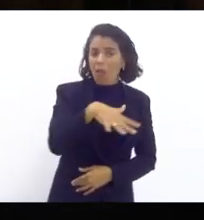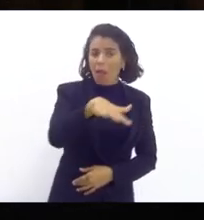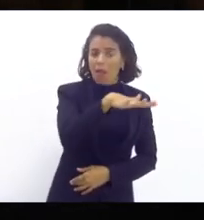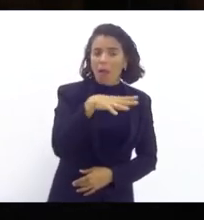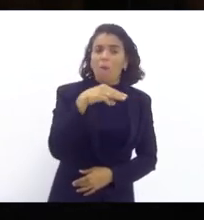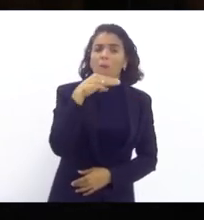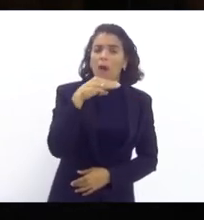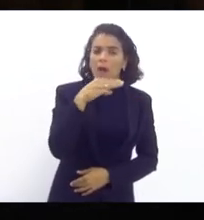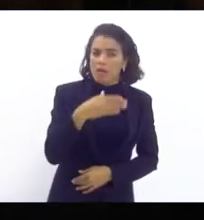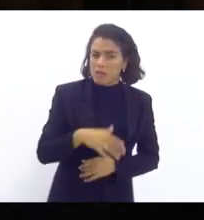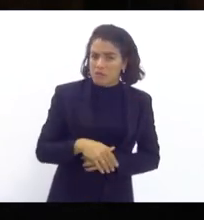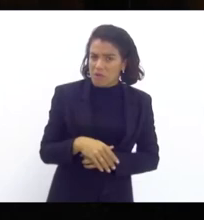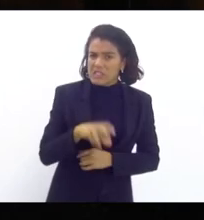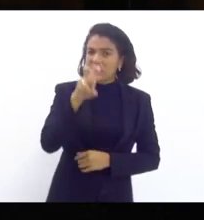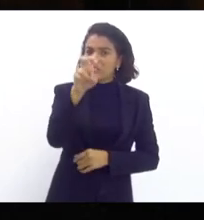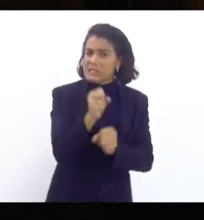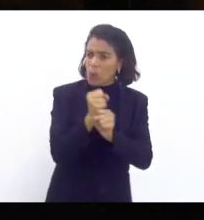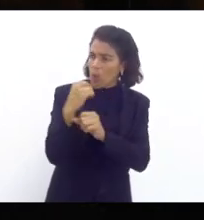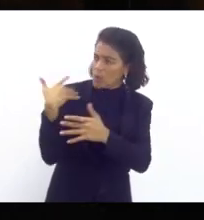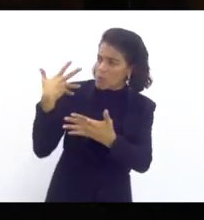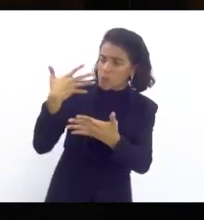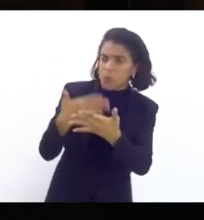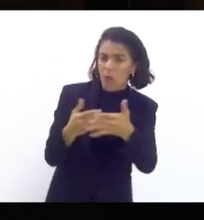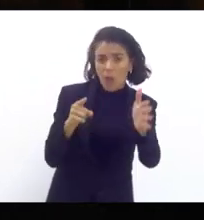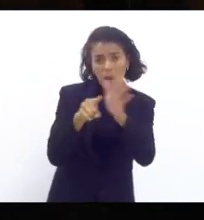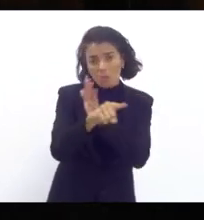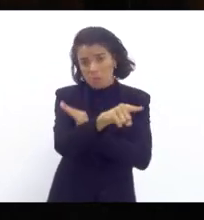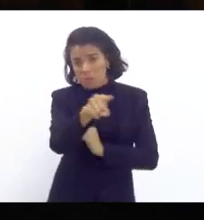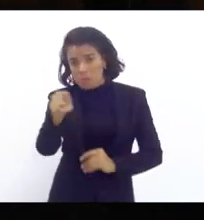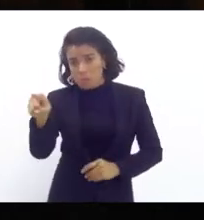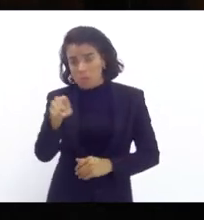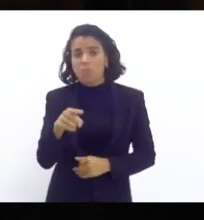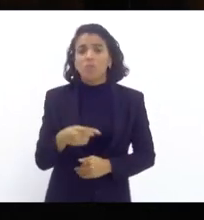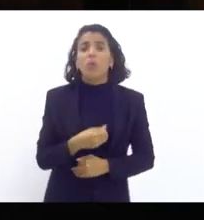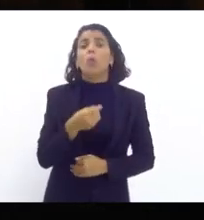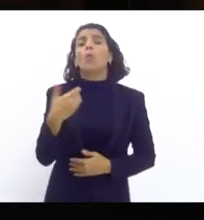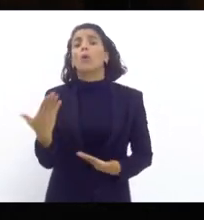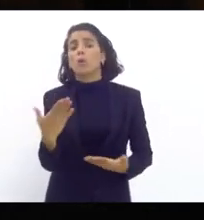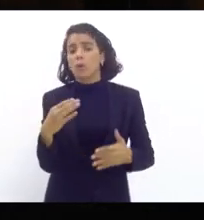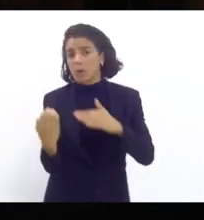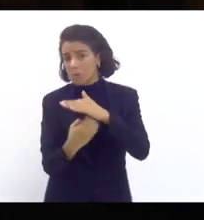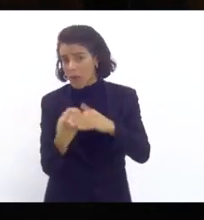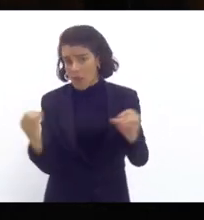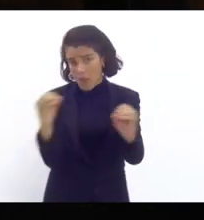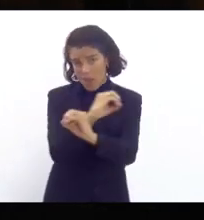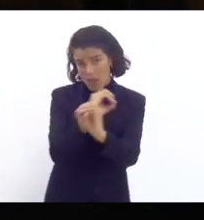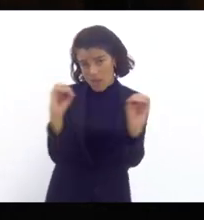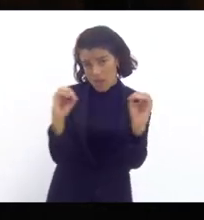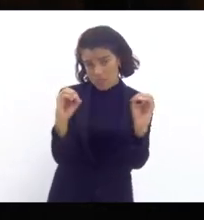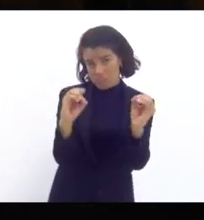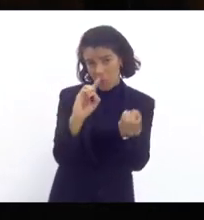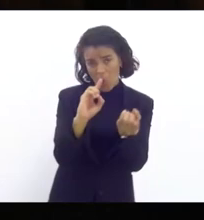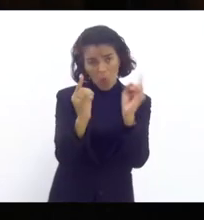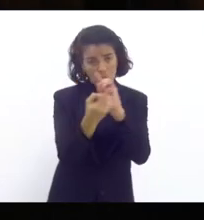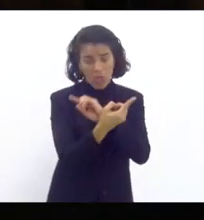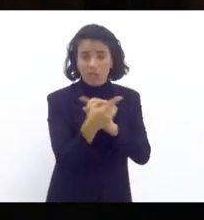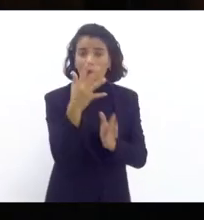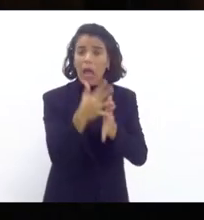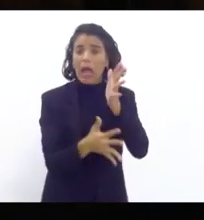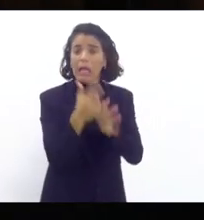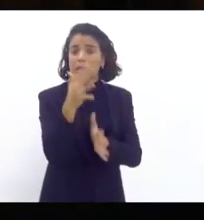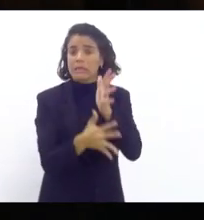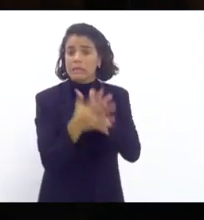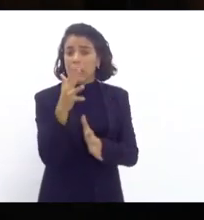Mangaratiba pelos últimos 5 anos? Eu pergunto, qual empresa? Zero. Pelo contrário, só está